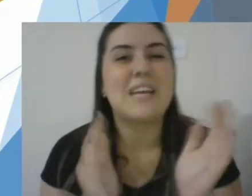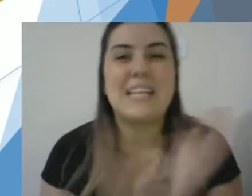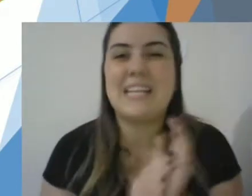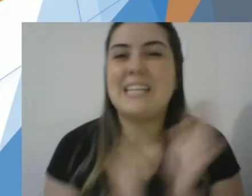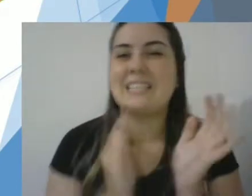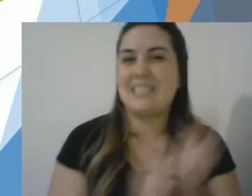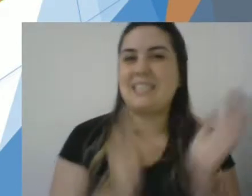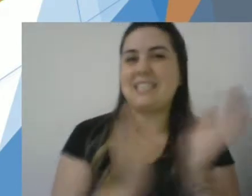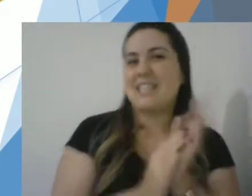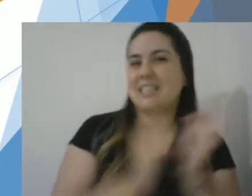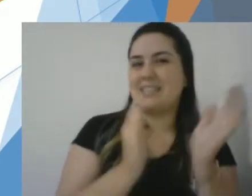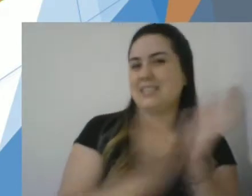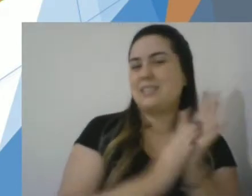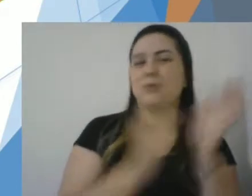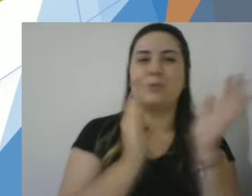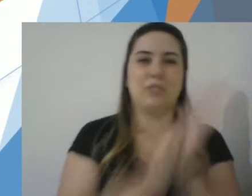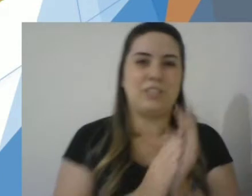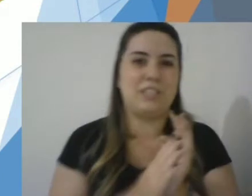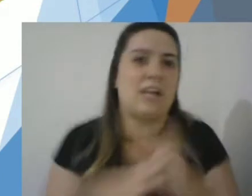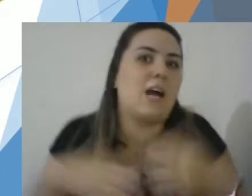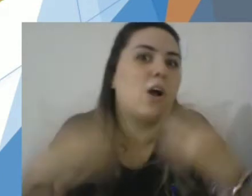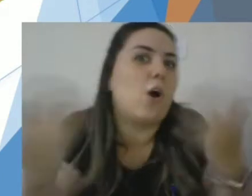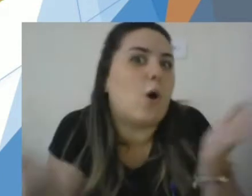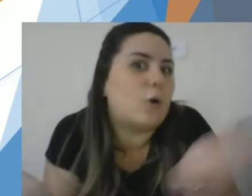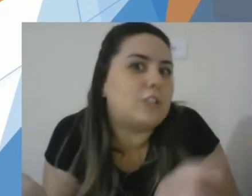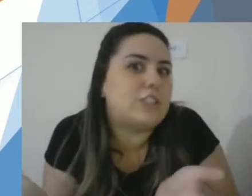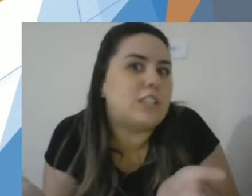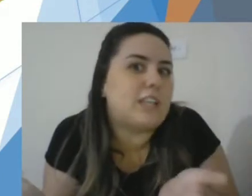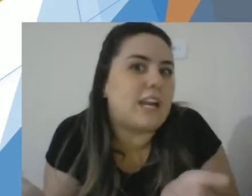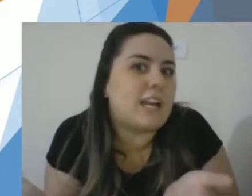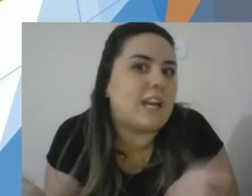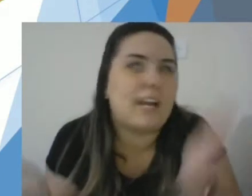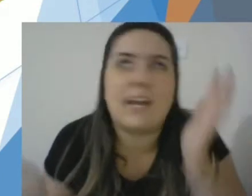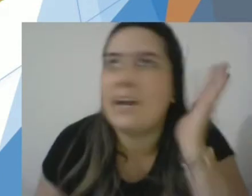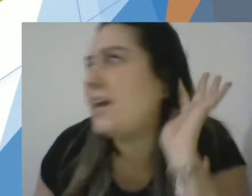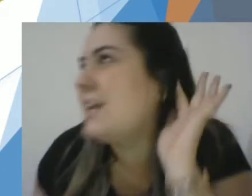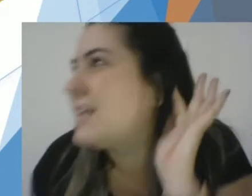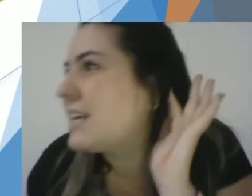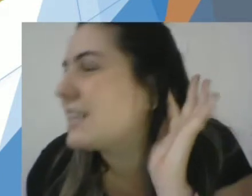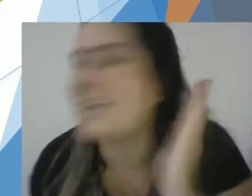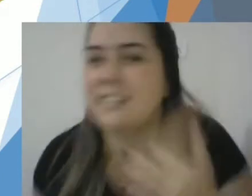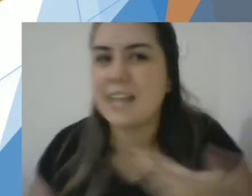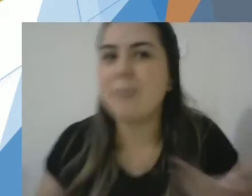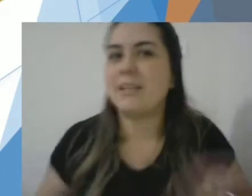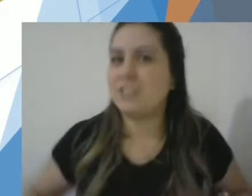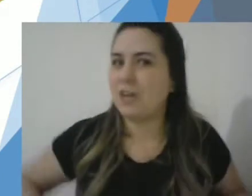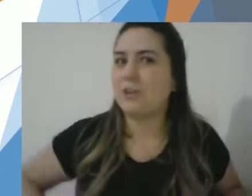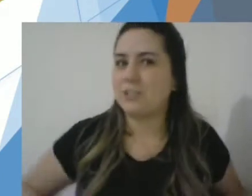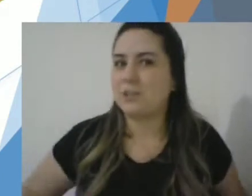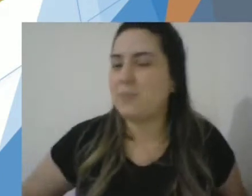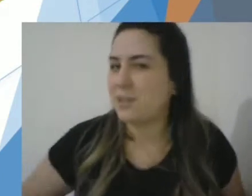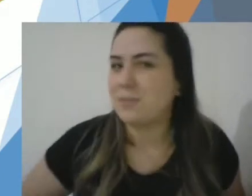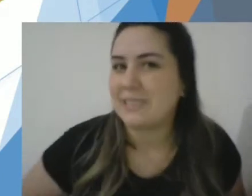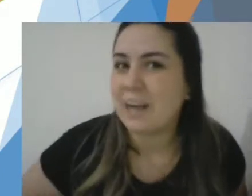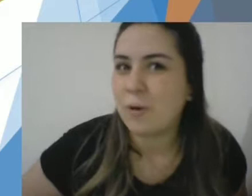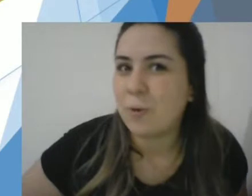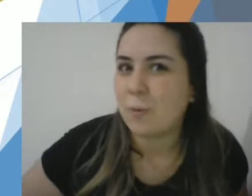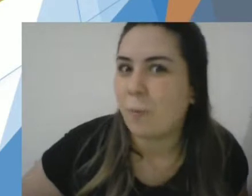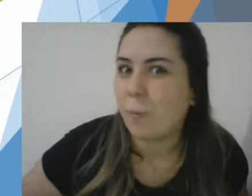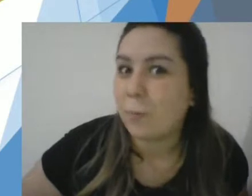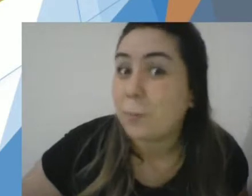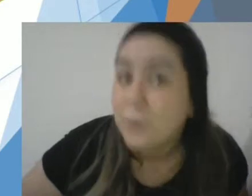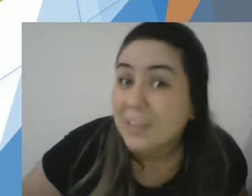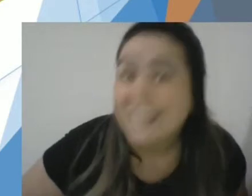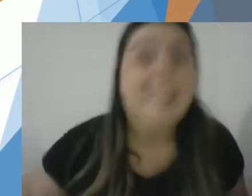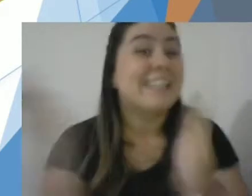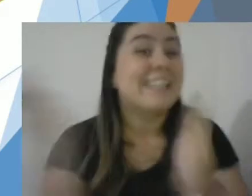Cantamos felizes a canção do dia. Hoje é... Quem sabe que dia é hoje, turminha do Maternal